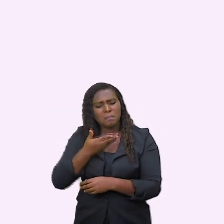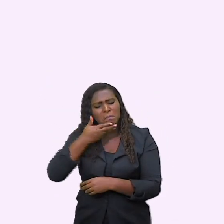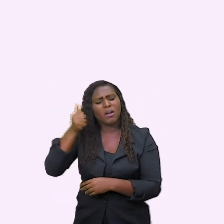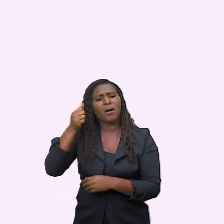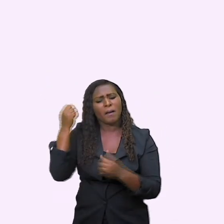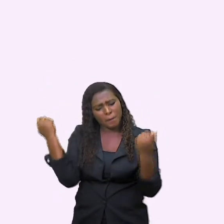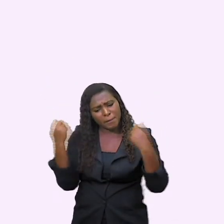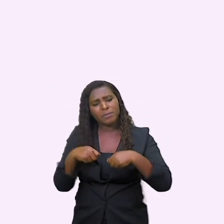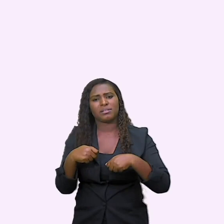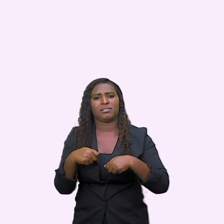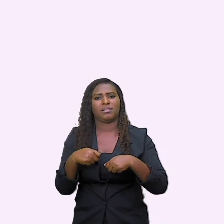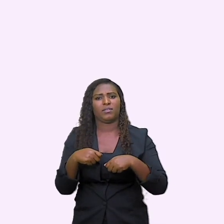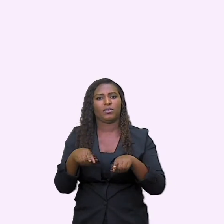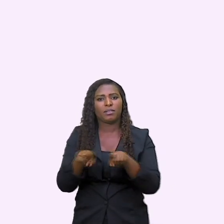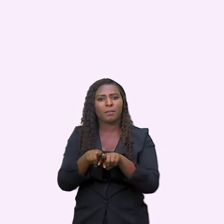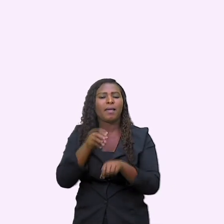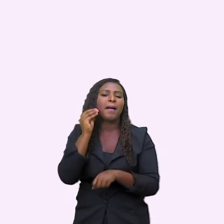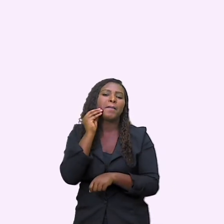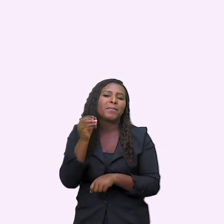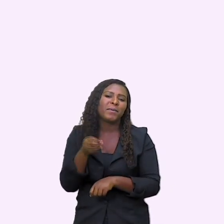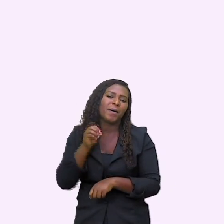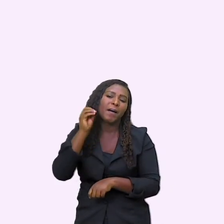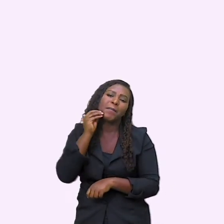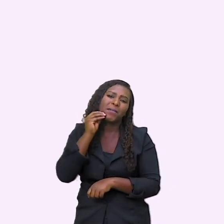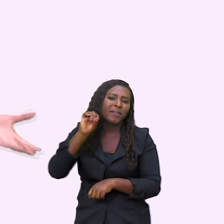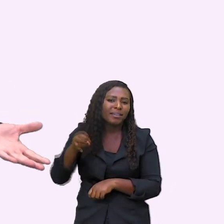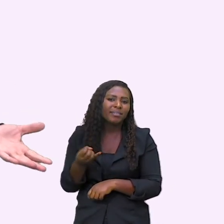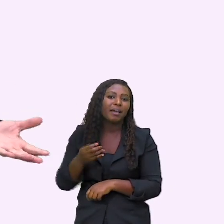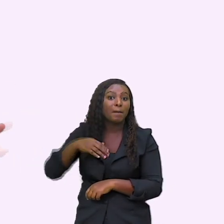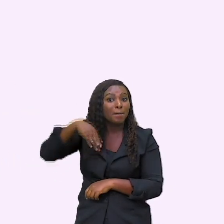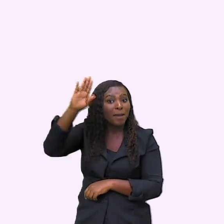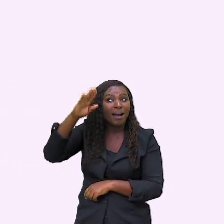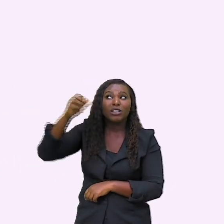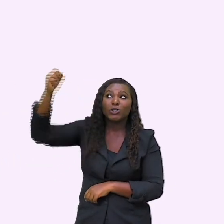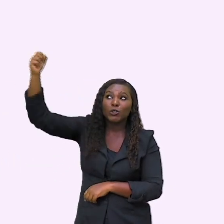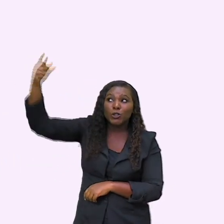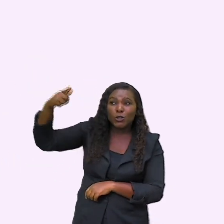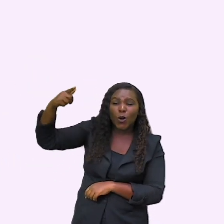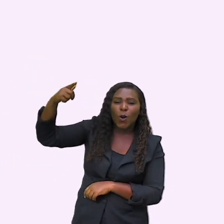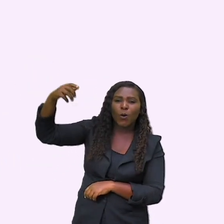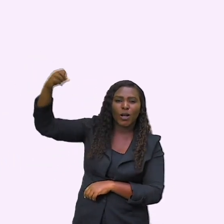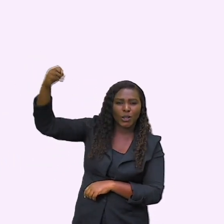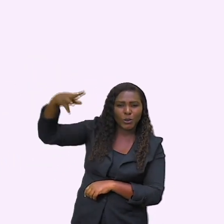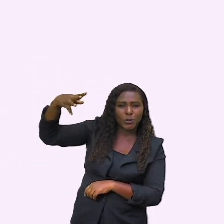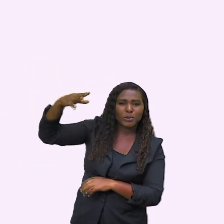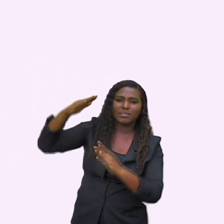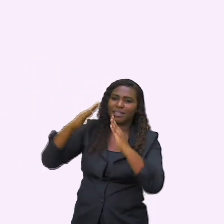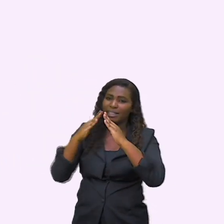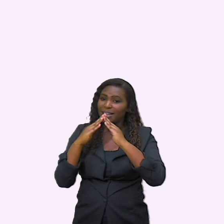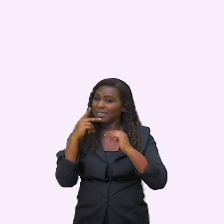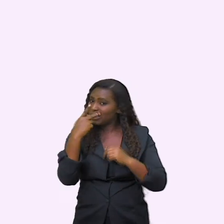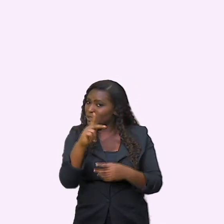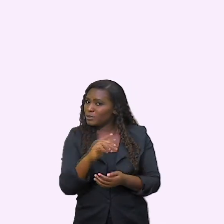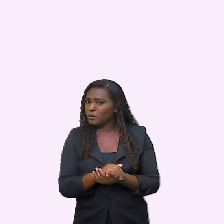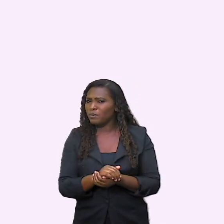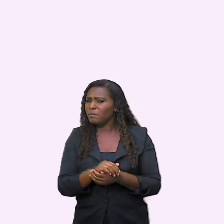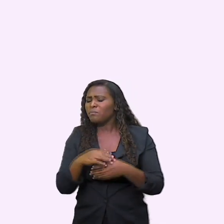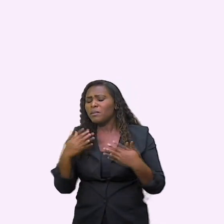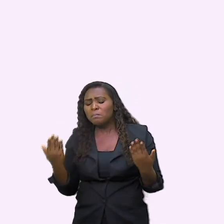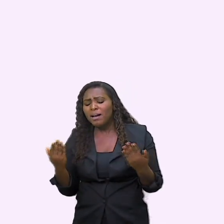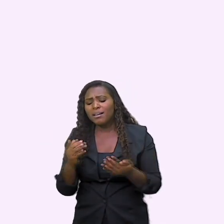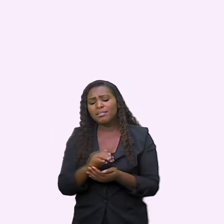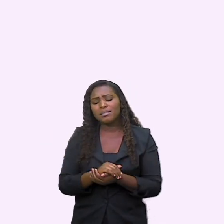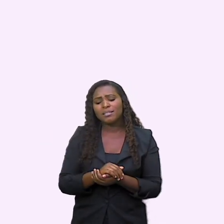mais a luz solar nas nossas casas. E aí, o que a gente pode fazer para melhorar o